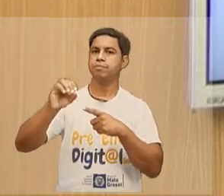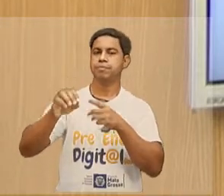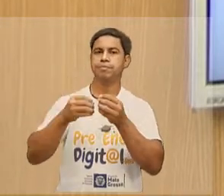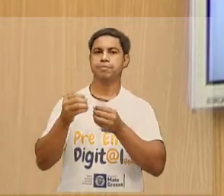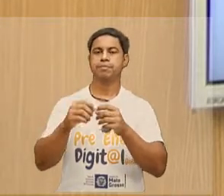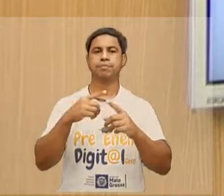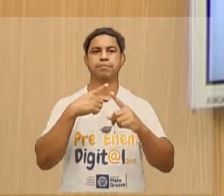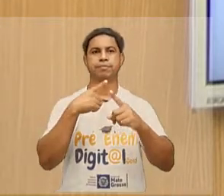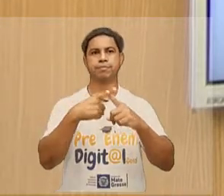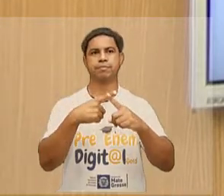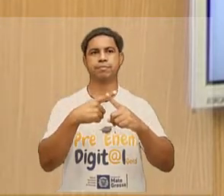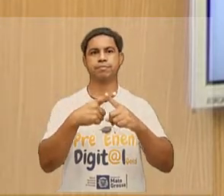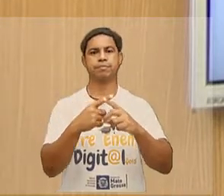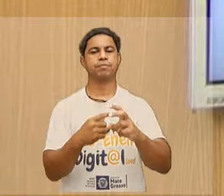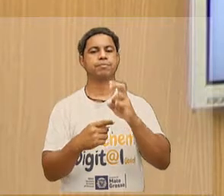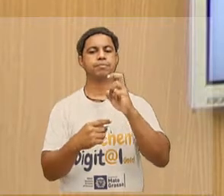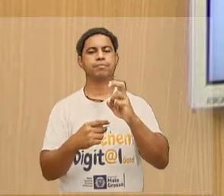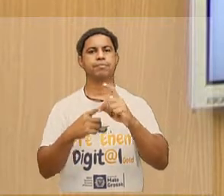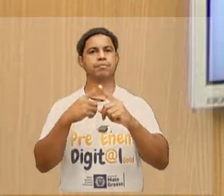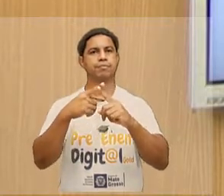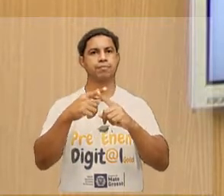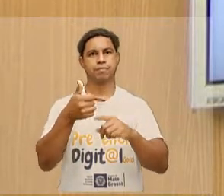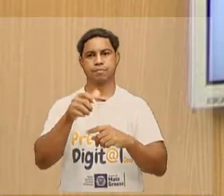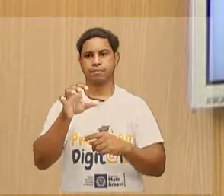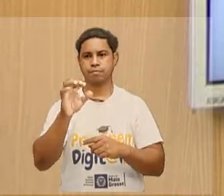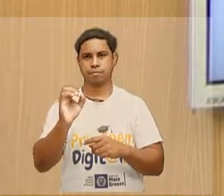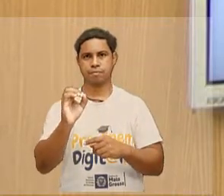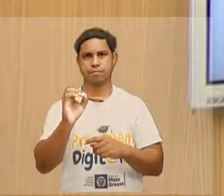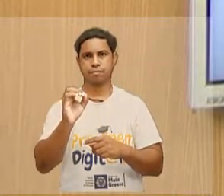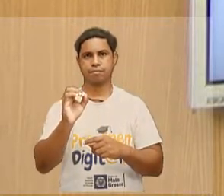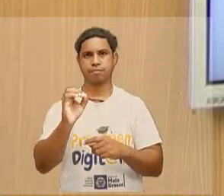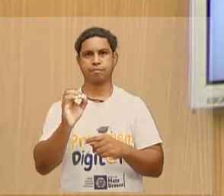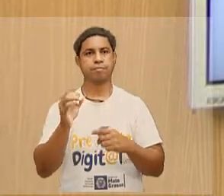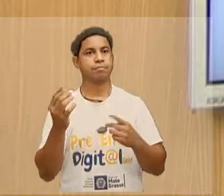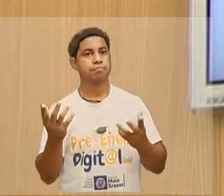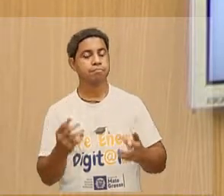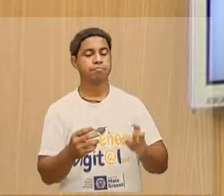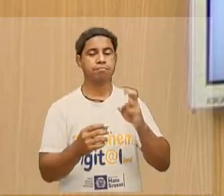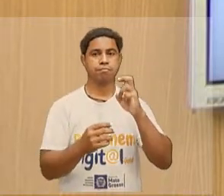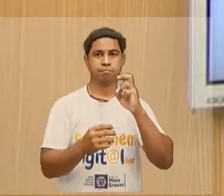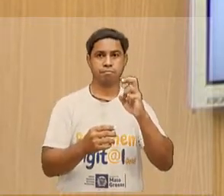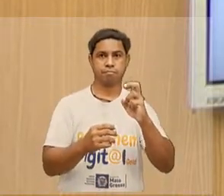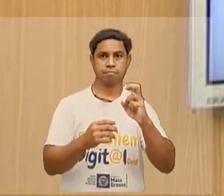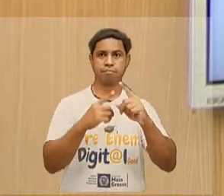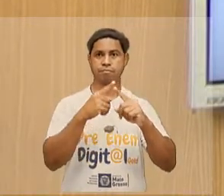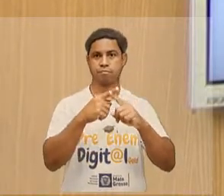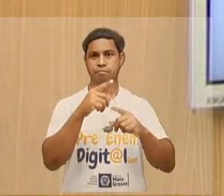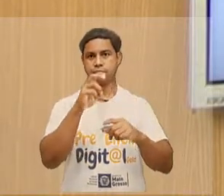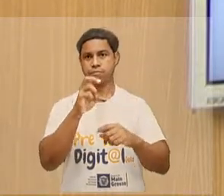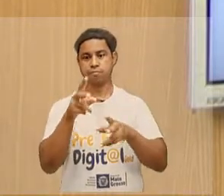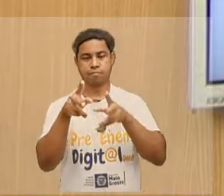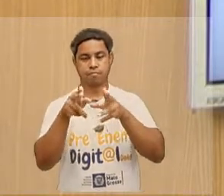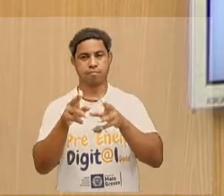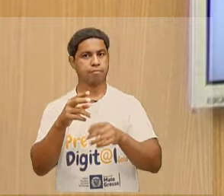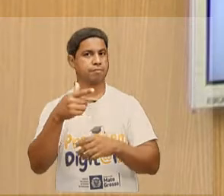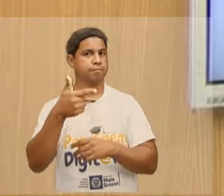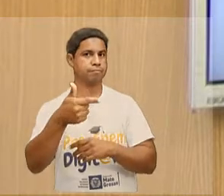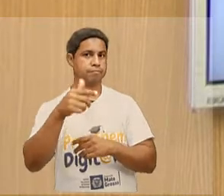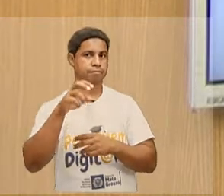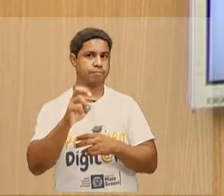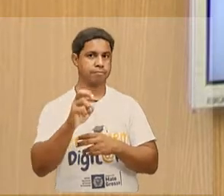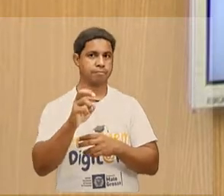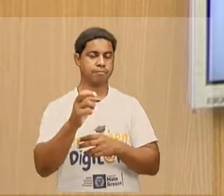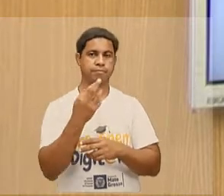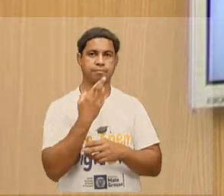carga de prova, que é 5 vezes 10 na menos 9, aí 5 vezes 5, 25, resultando, eu